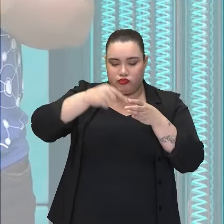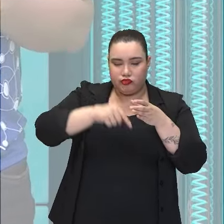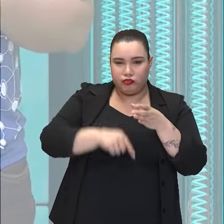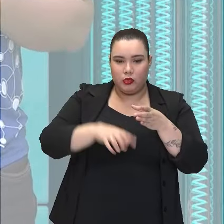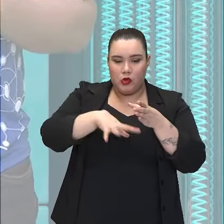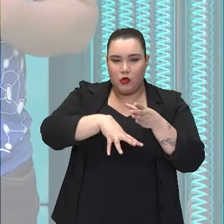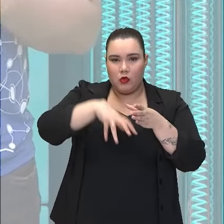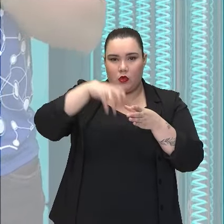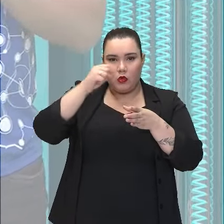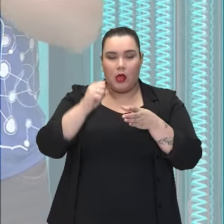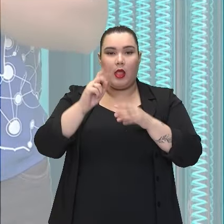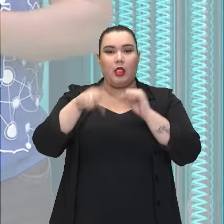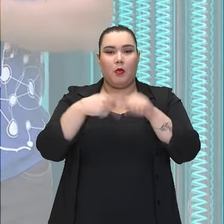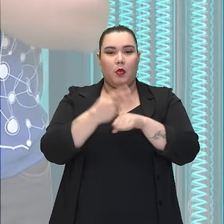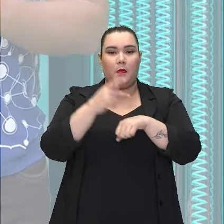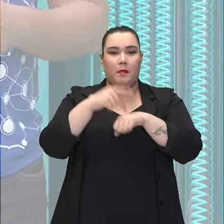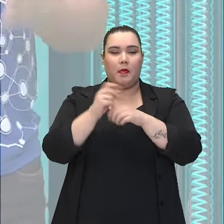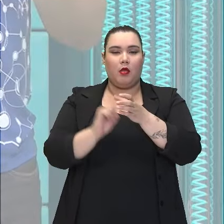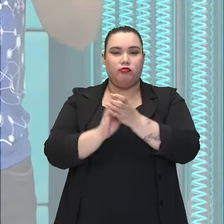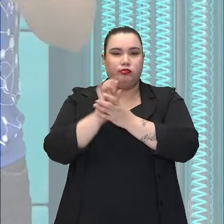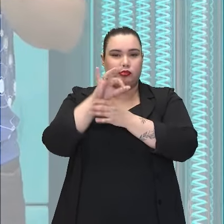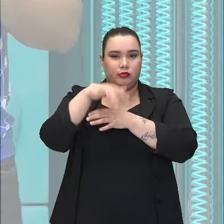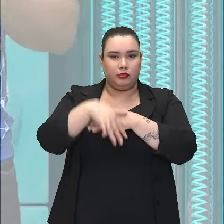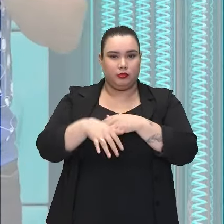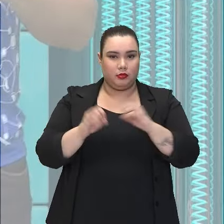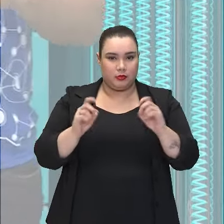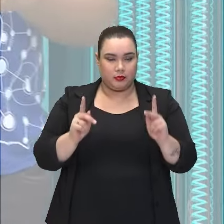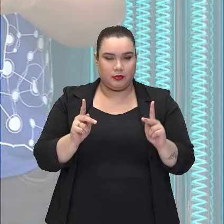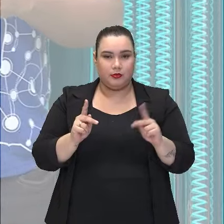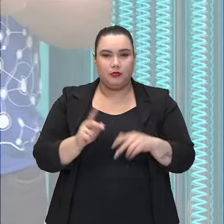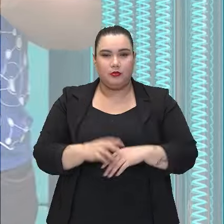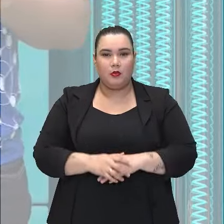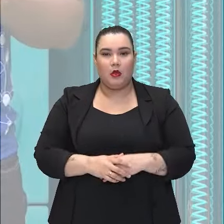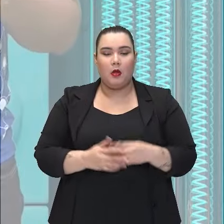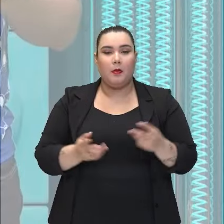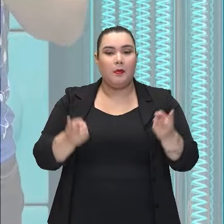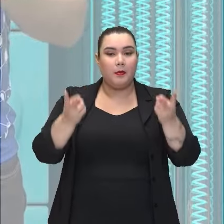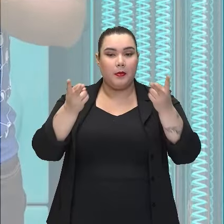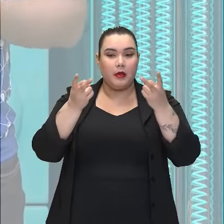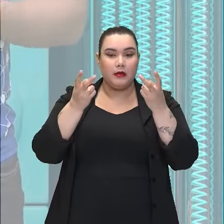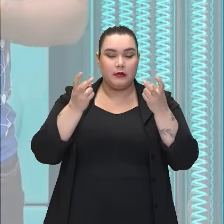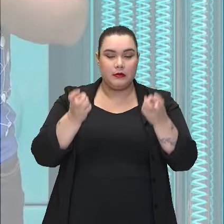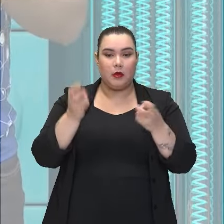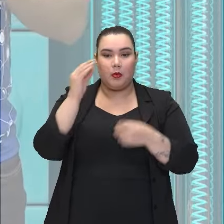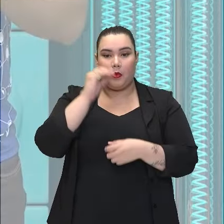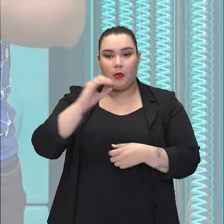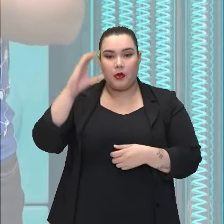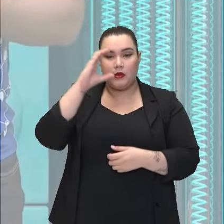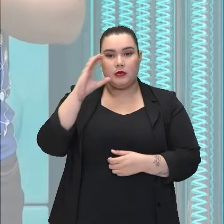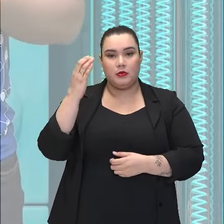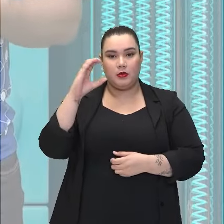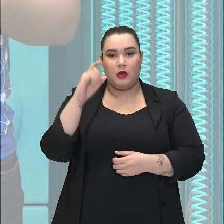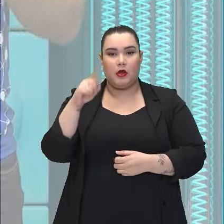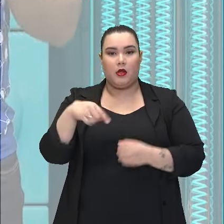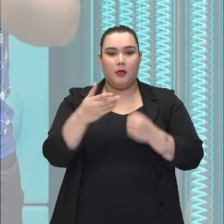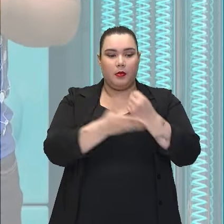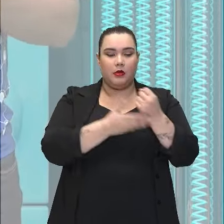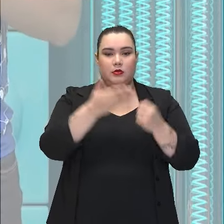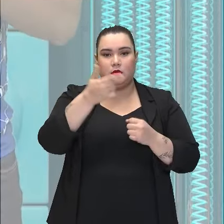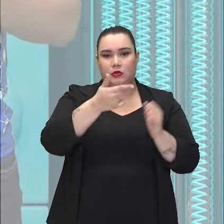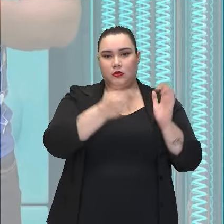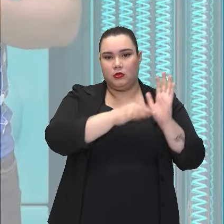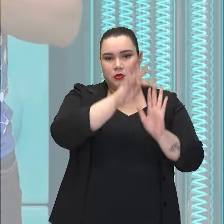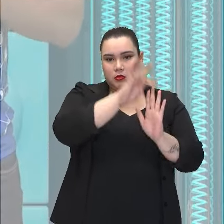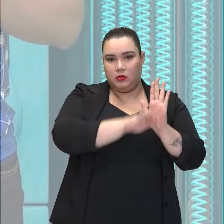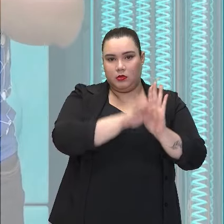uma erupção vulcânica. Certo? Então percebo que todo esse conhecimento científico é o que baseia o segundo texto, o